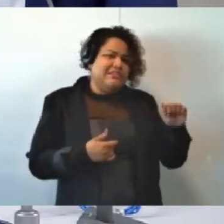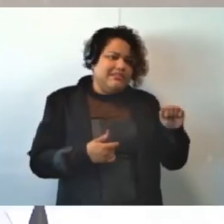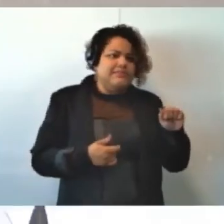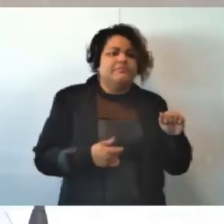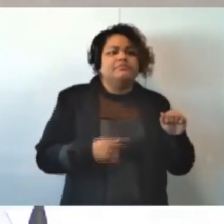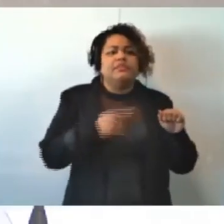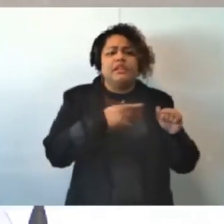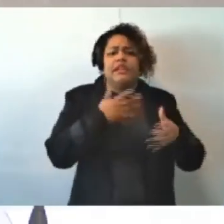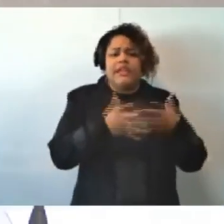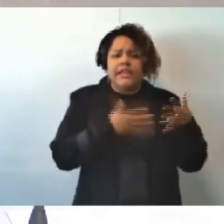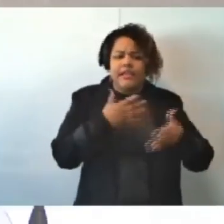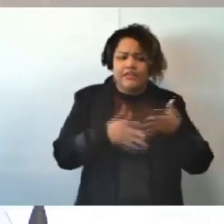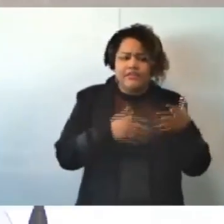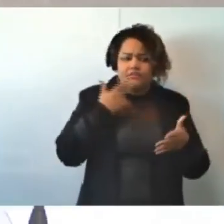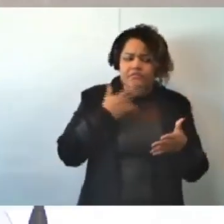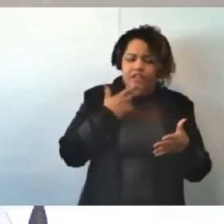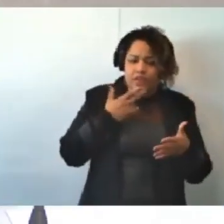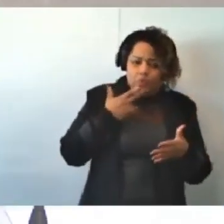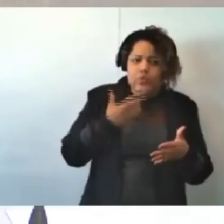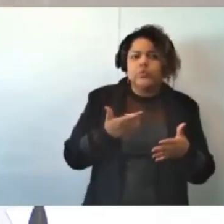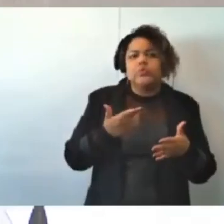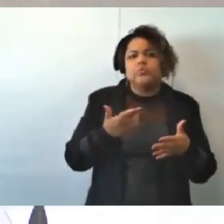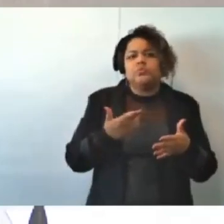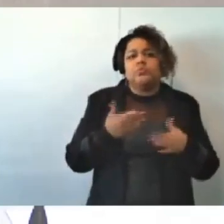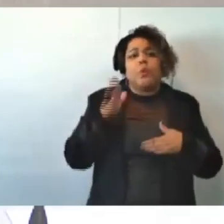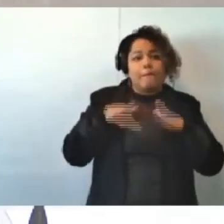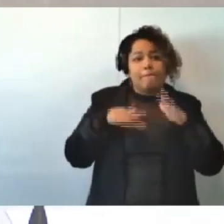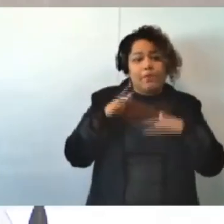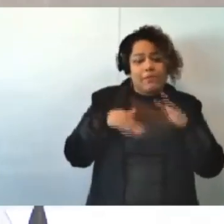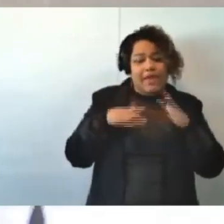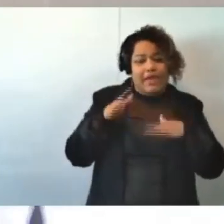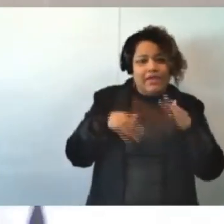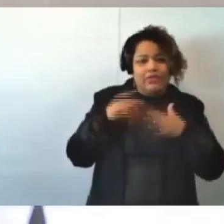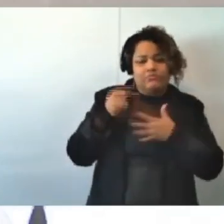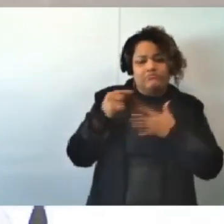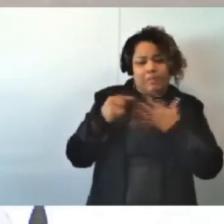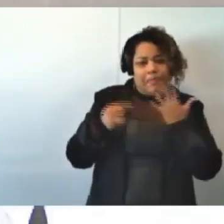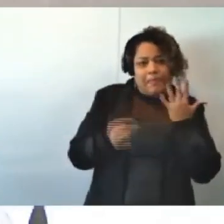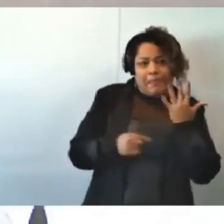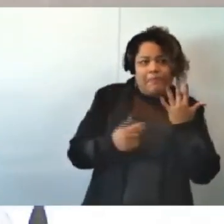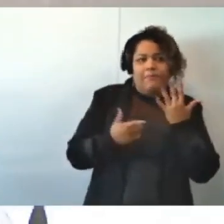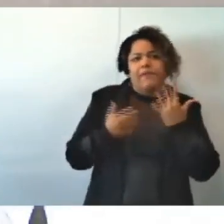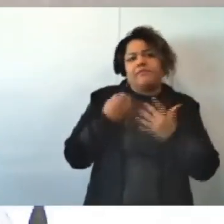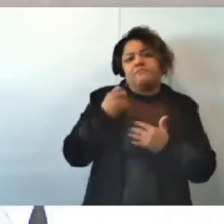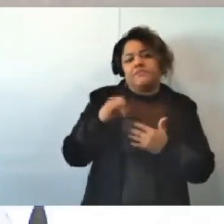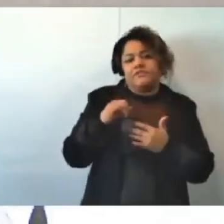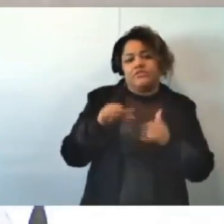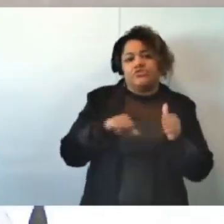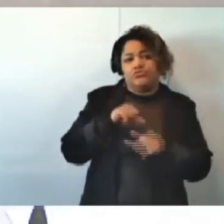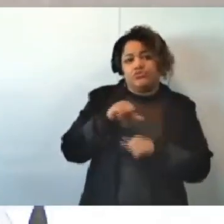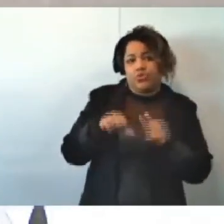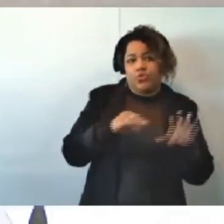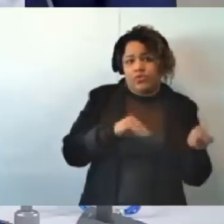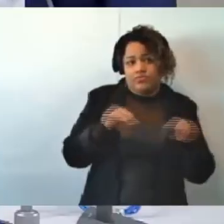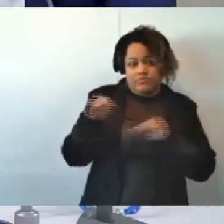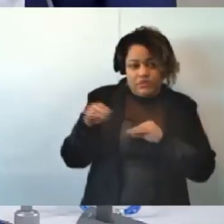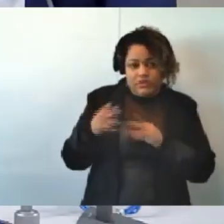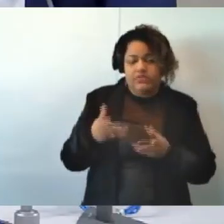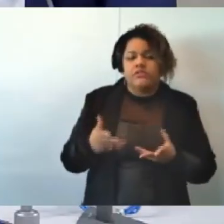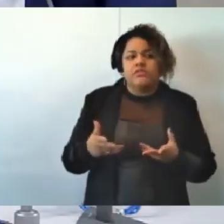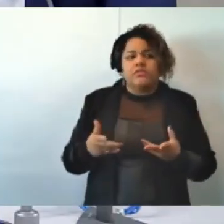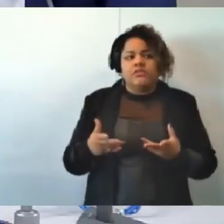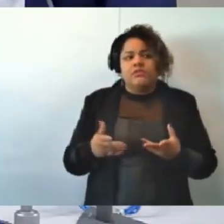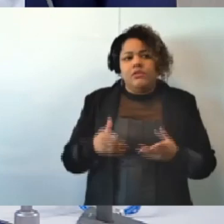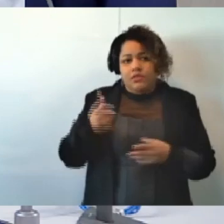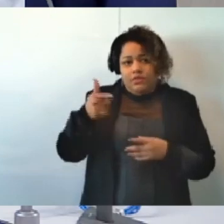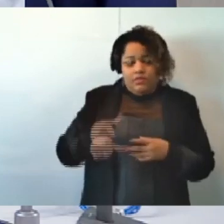de probabilidades, né, perante toda essa movimentação no local, né, sem mencionar o